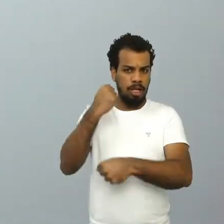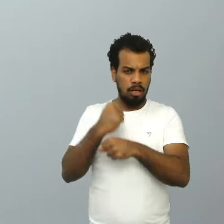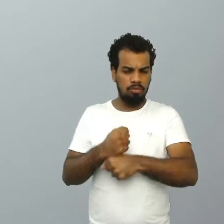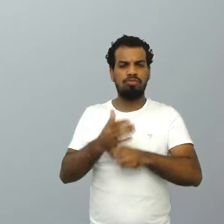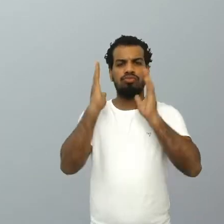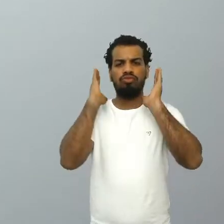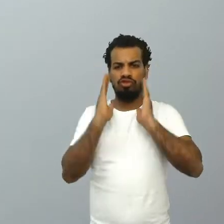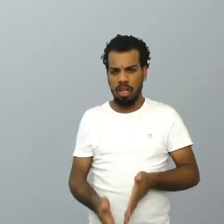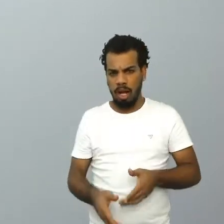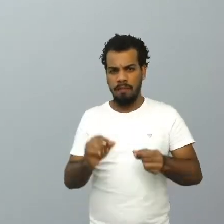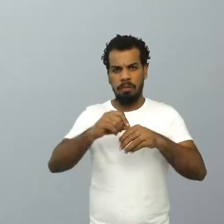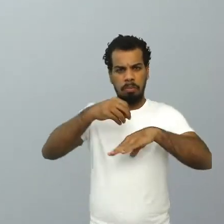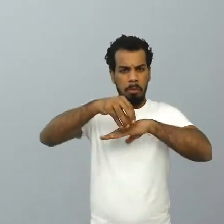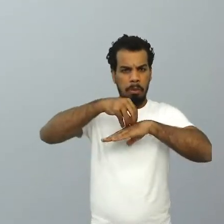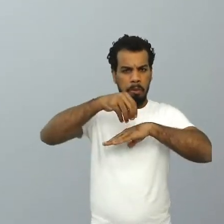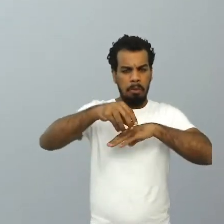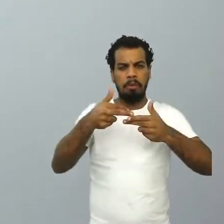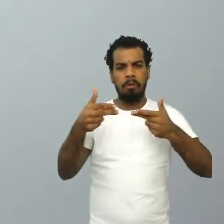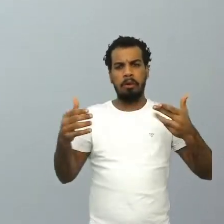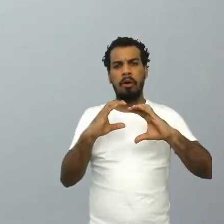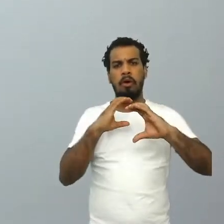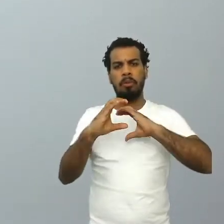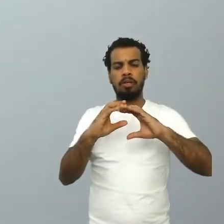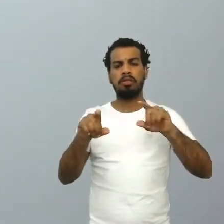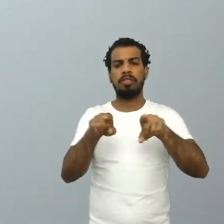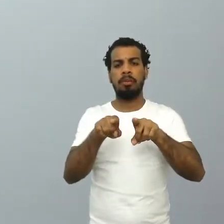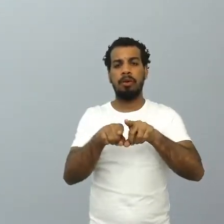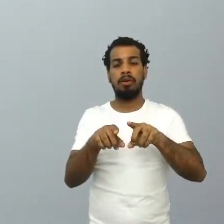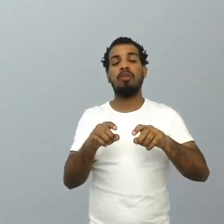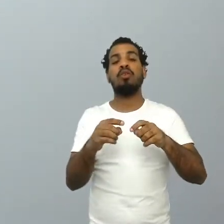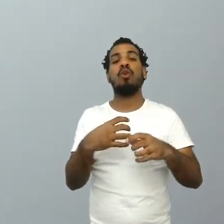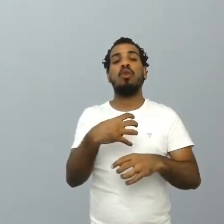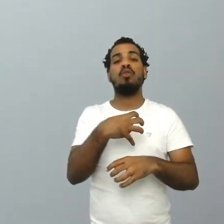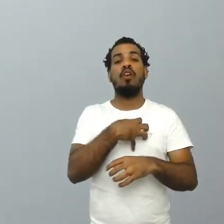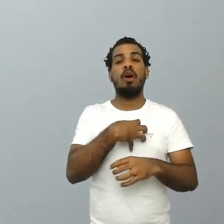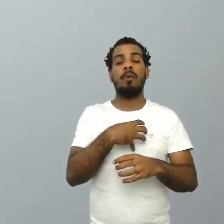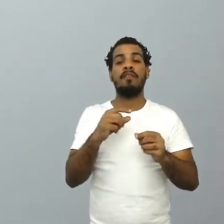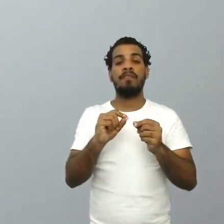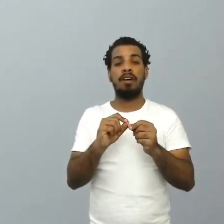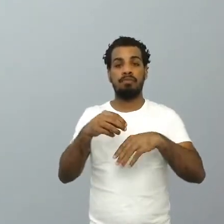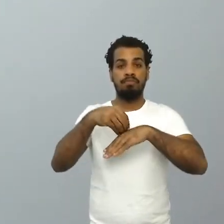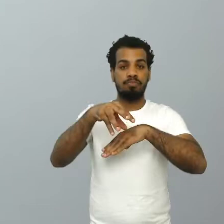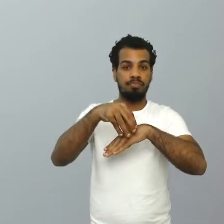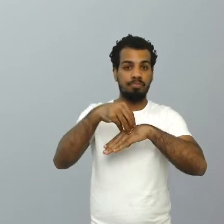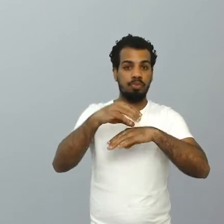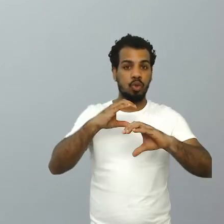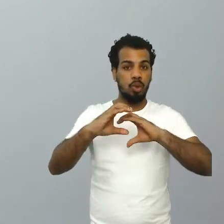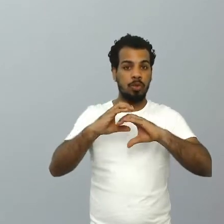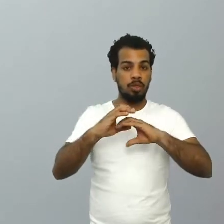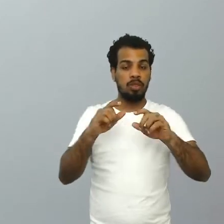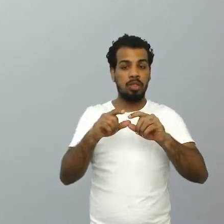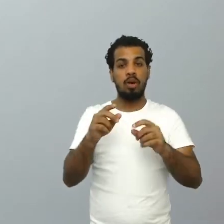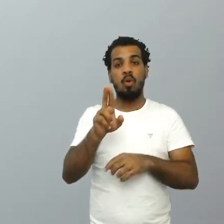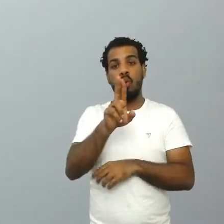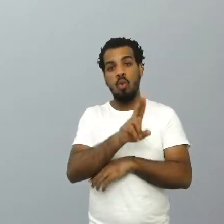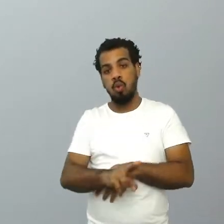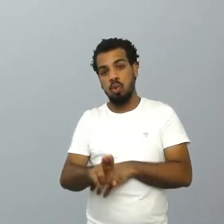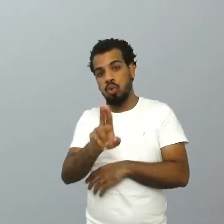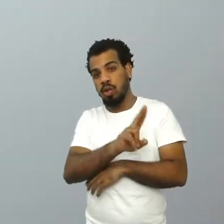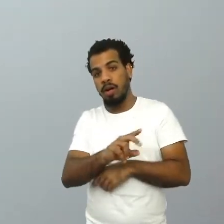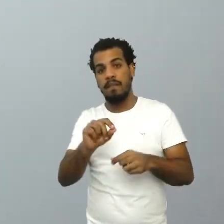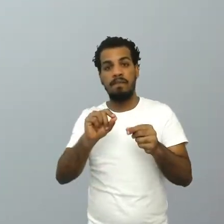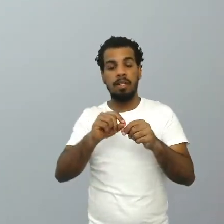mais recentes a gente sempre fala sobre os meios de comunicação e sobre as formas que as ferramentas da comunicação estão sendo utilizadas